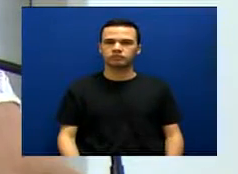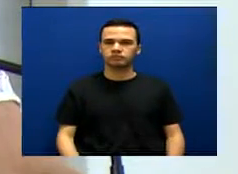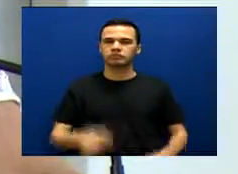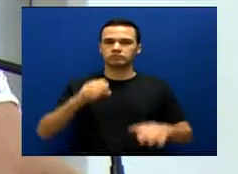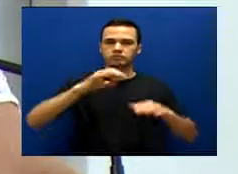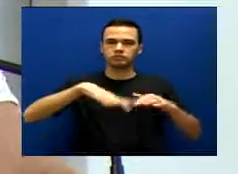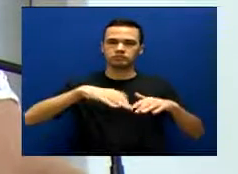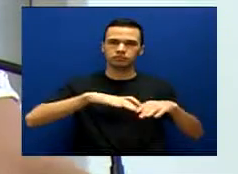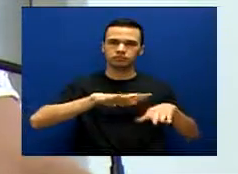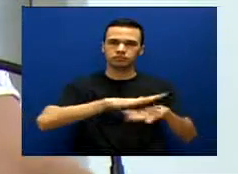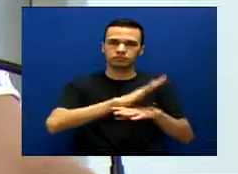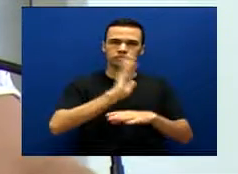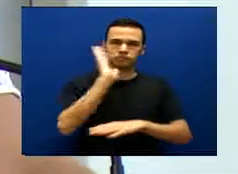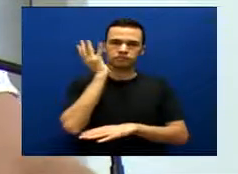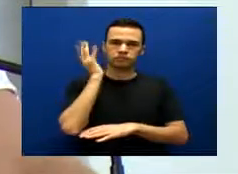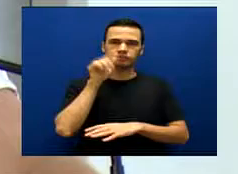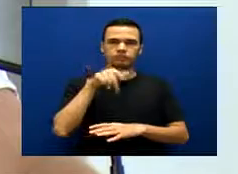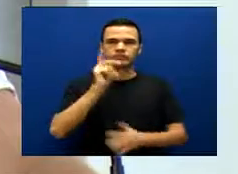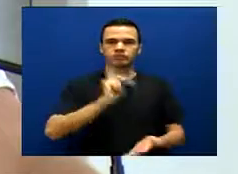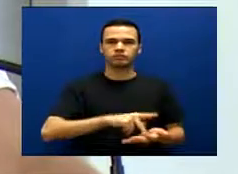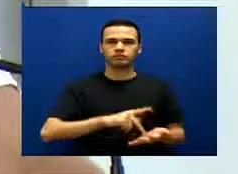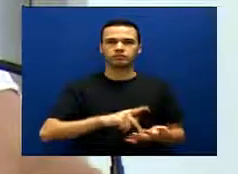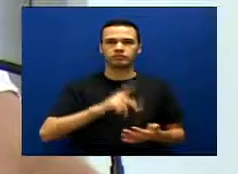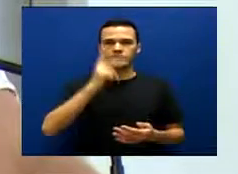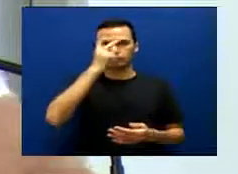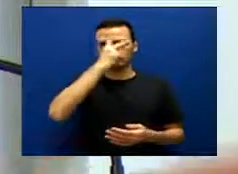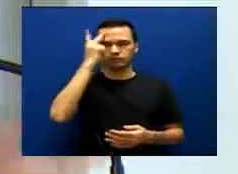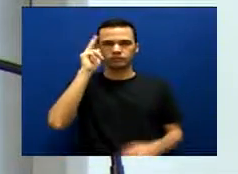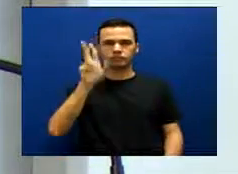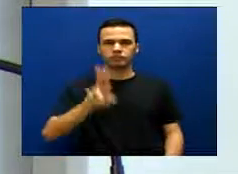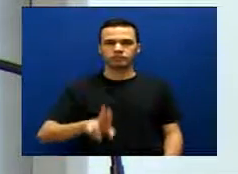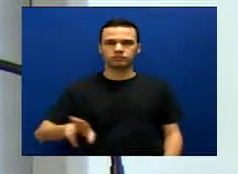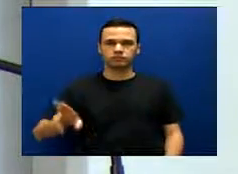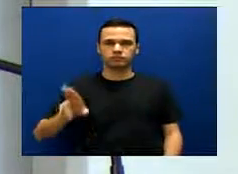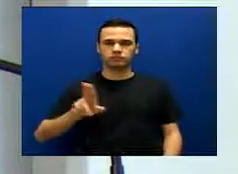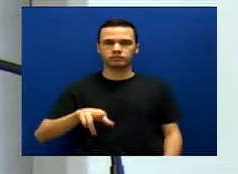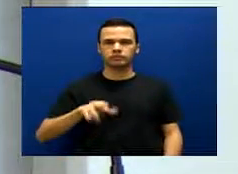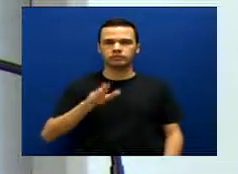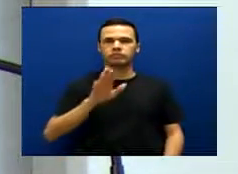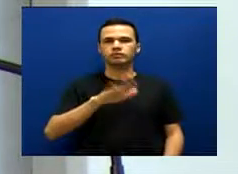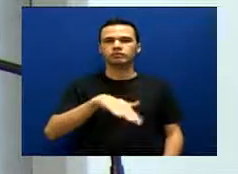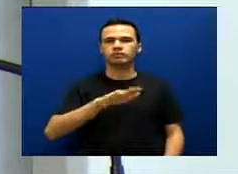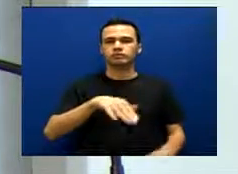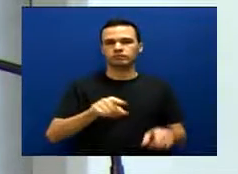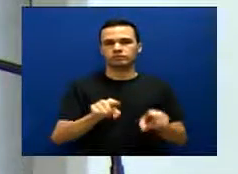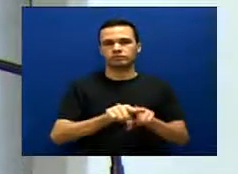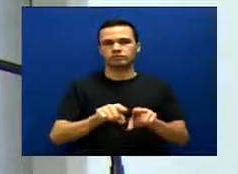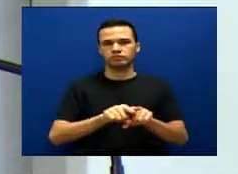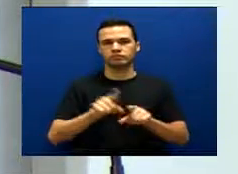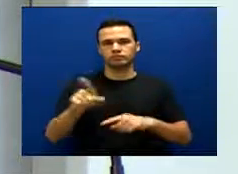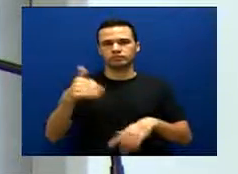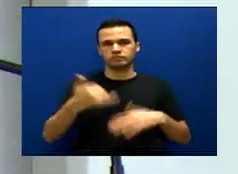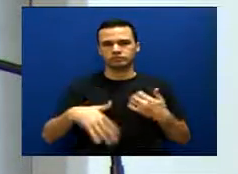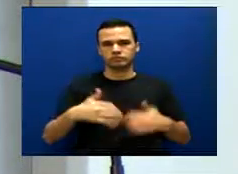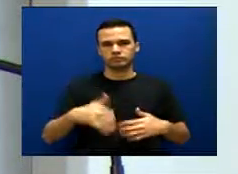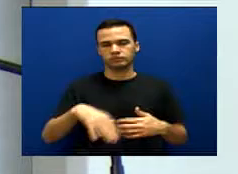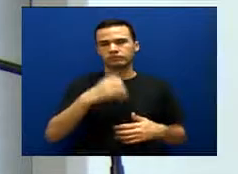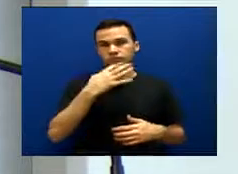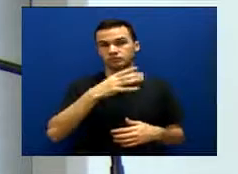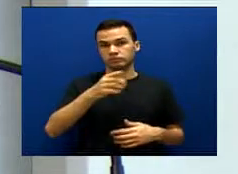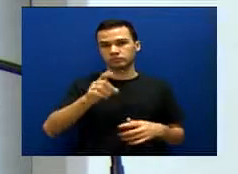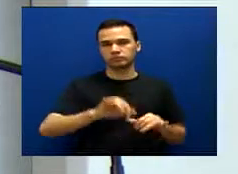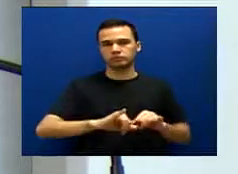de aumento real de pessoas que utilizam. Fernanda, aí inclusive, vou dizer a Vossa Excelência, é bom tocar no